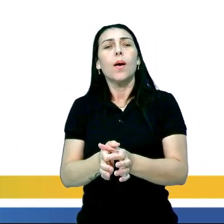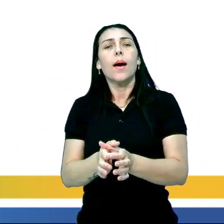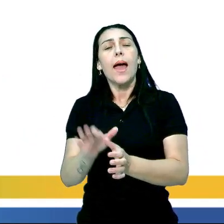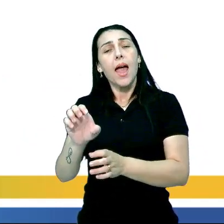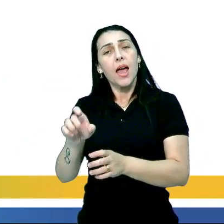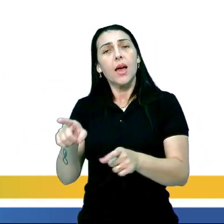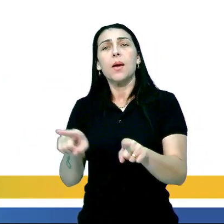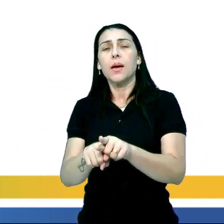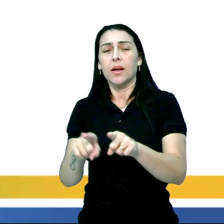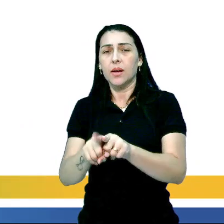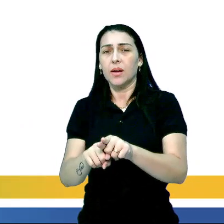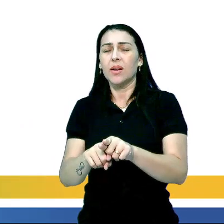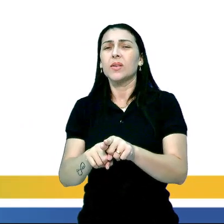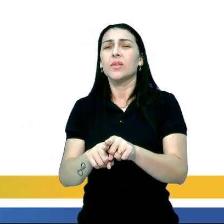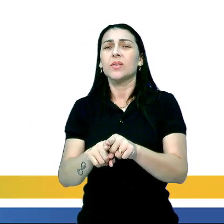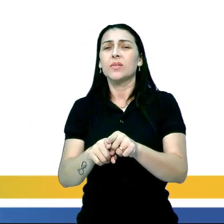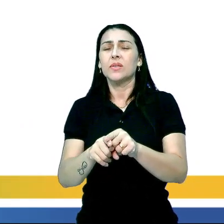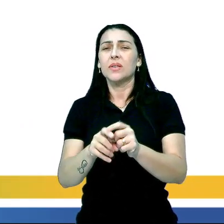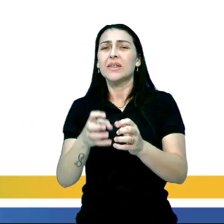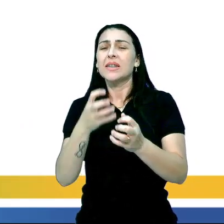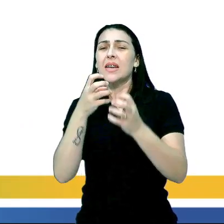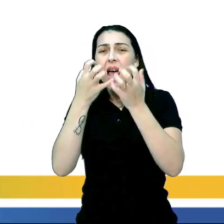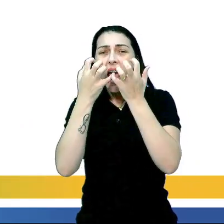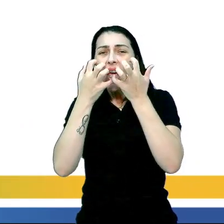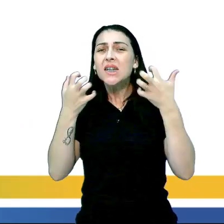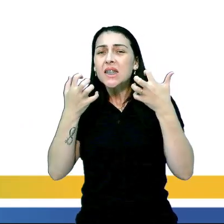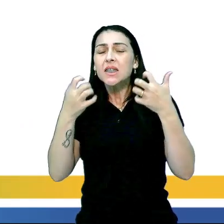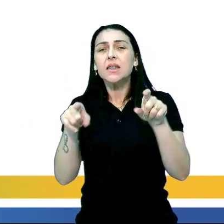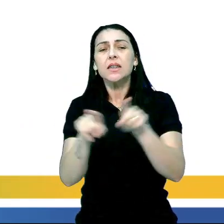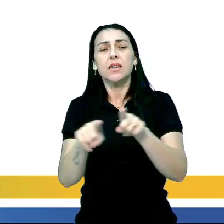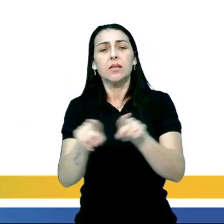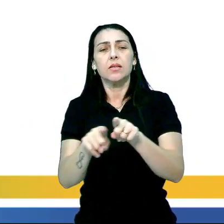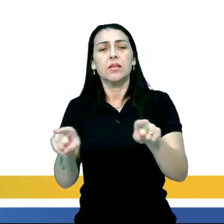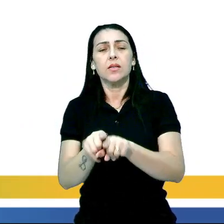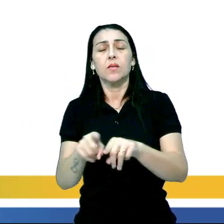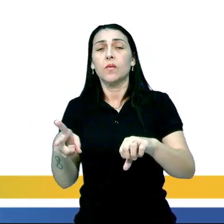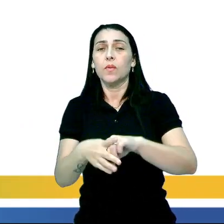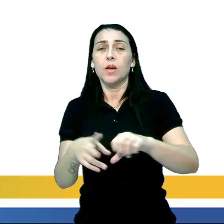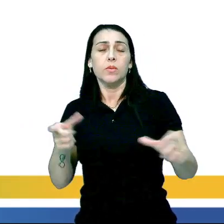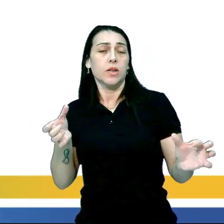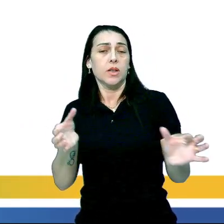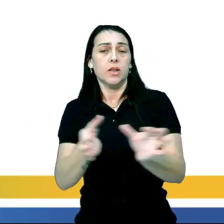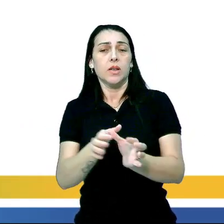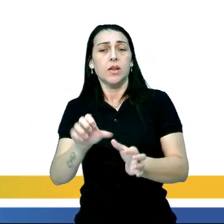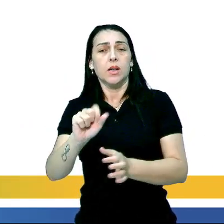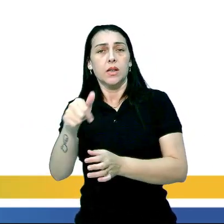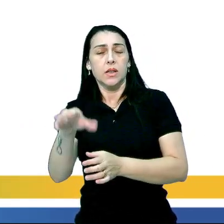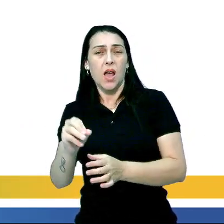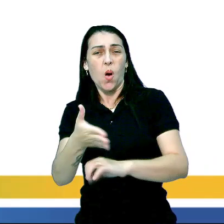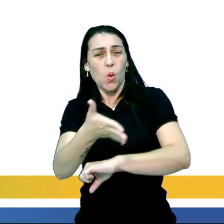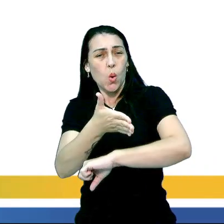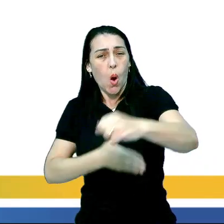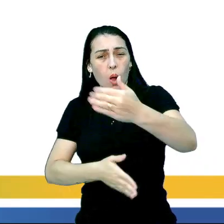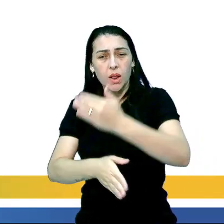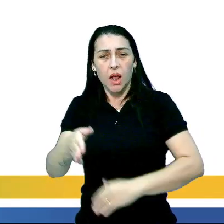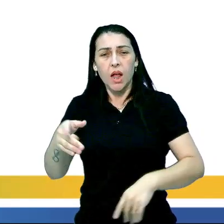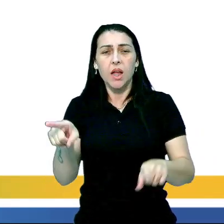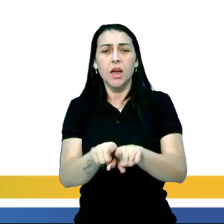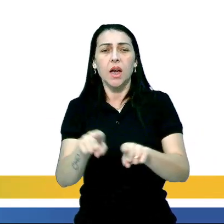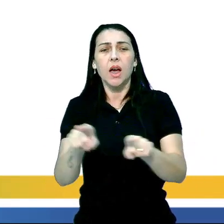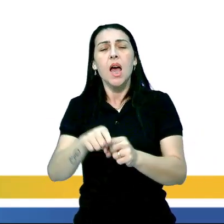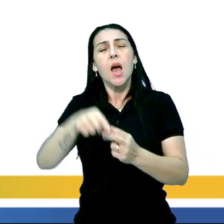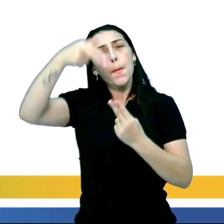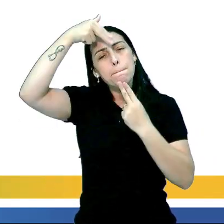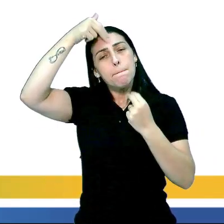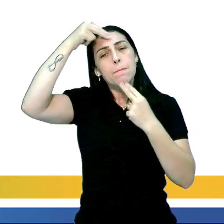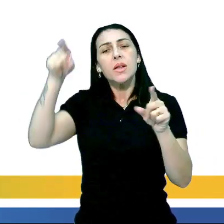horripilante, pontudo, o rasgada, da boca rasgada, o verbo de ligação ali, o são, o cortada, o barbicha